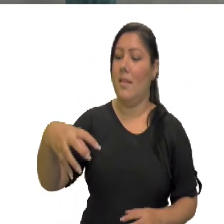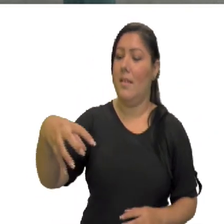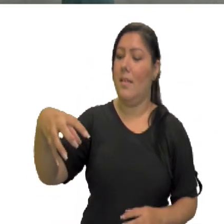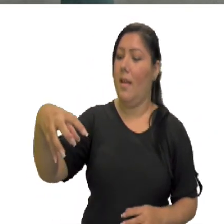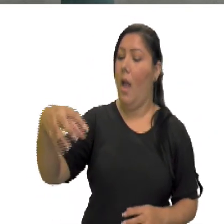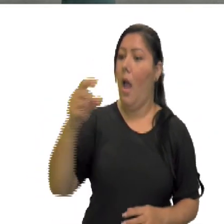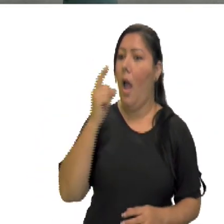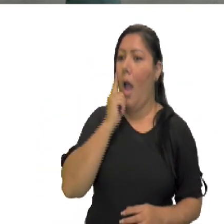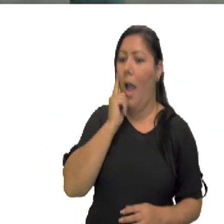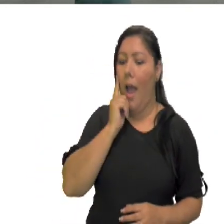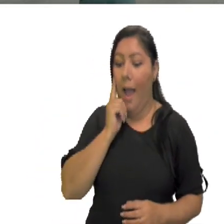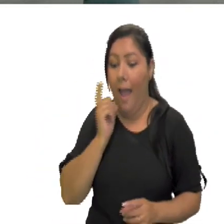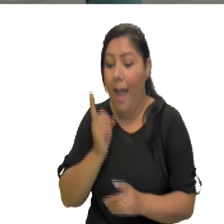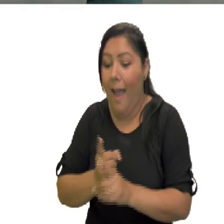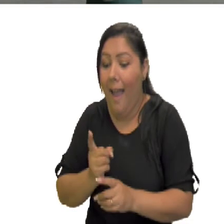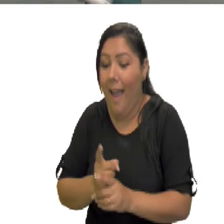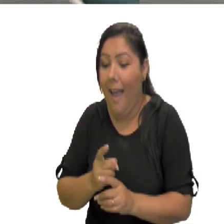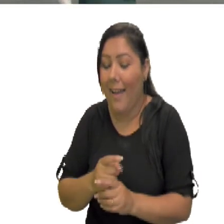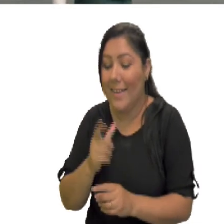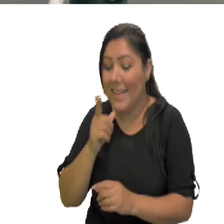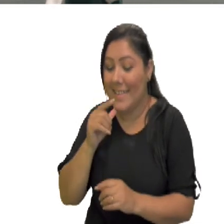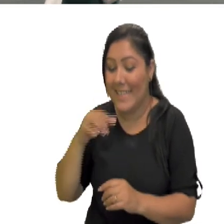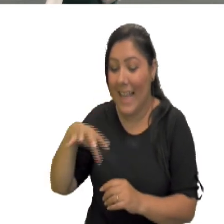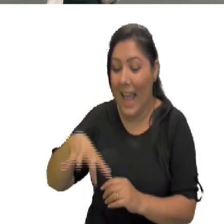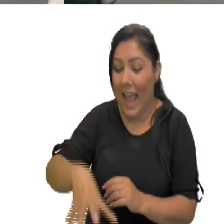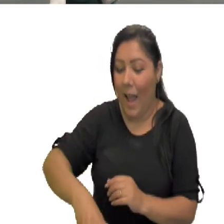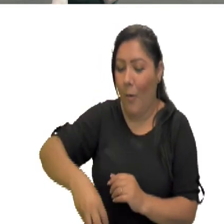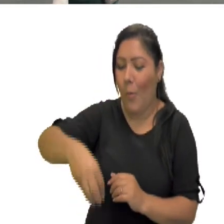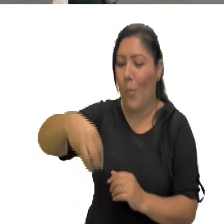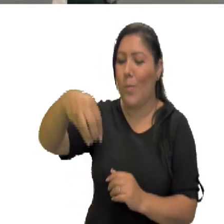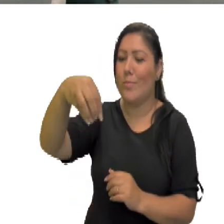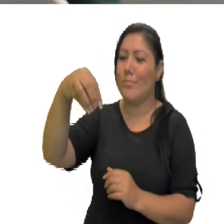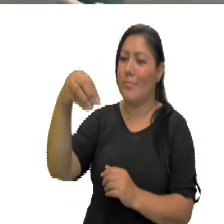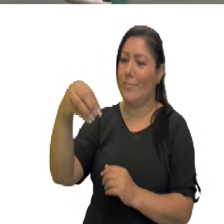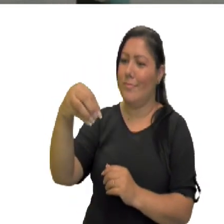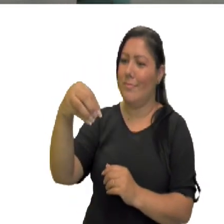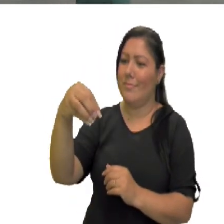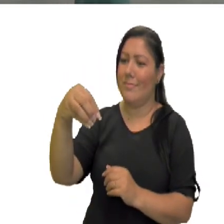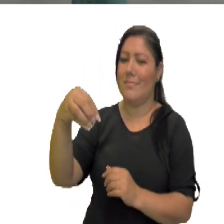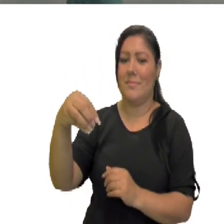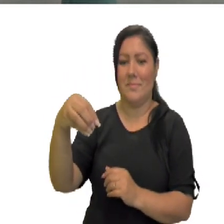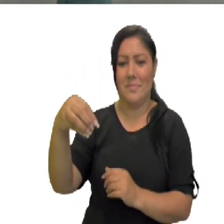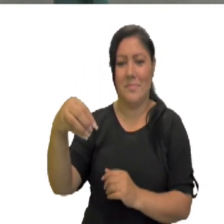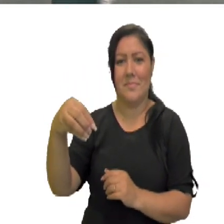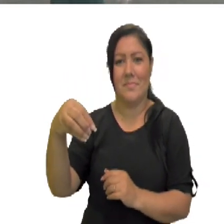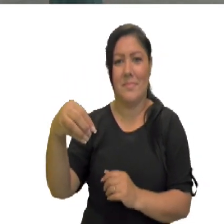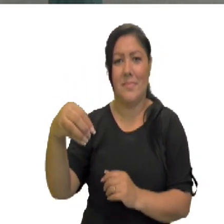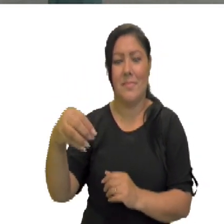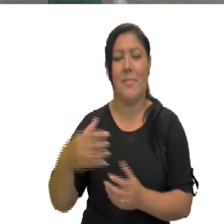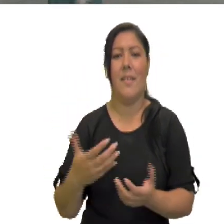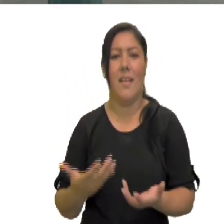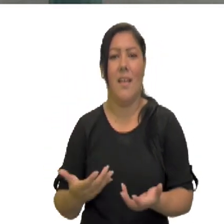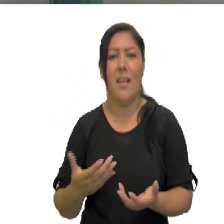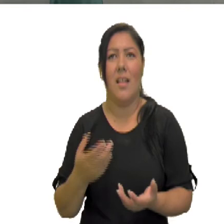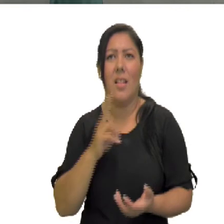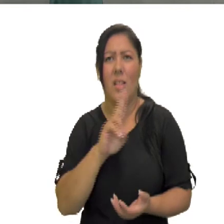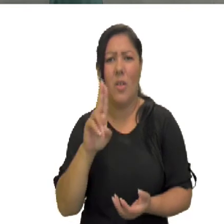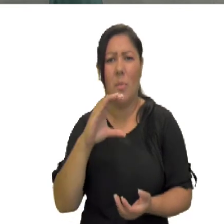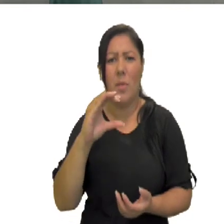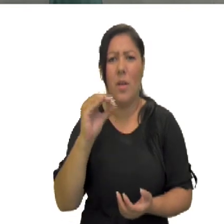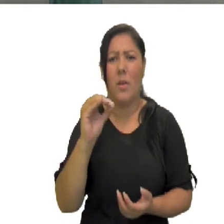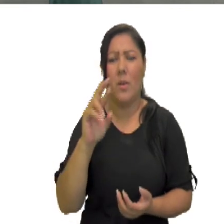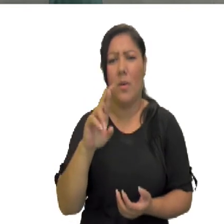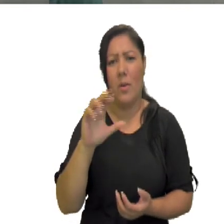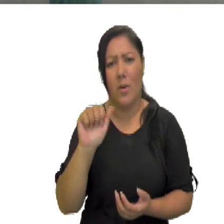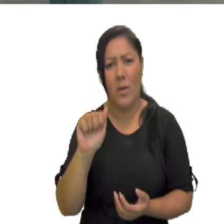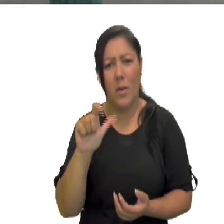gente consegue visualizar. É o que a gente muitas vezes chama de coral morto, que chega às nossas